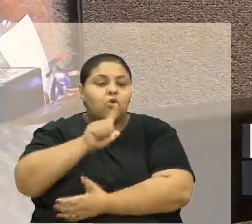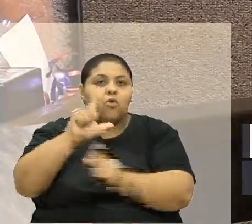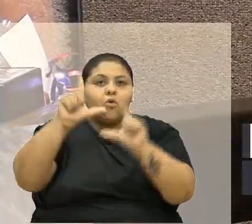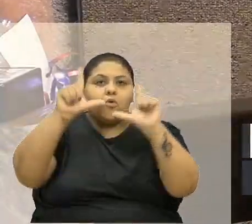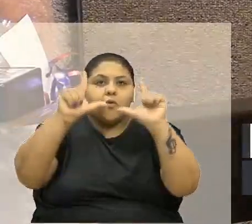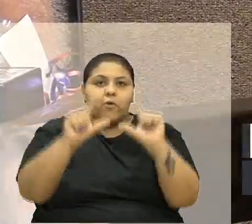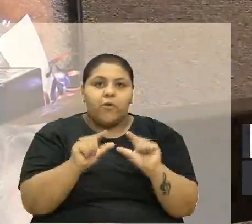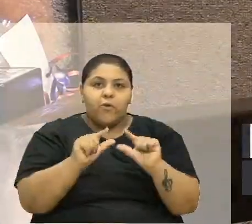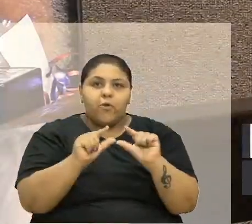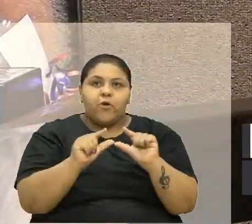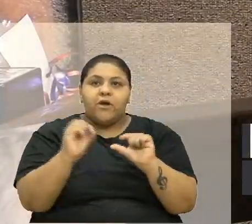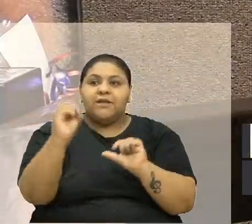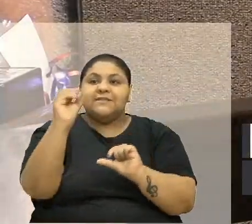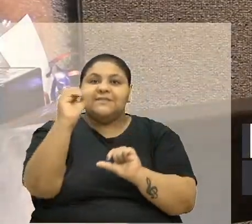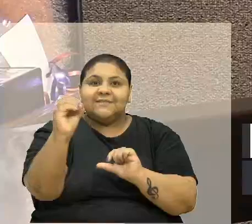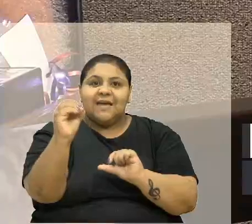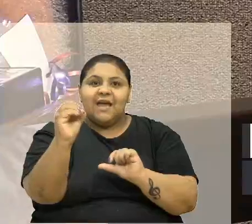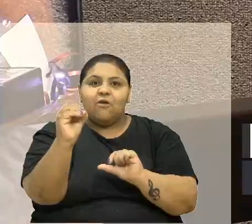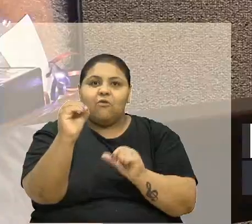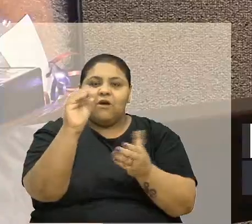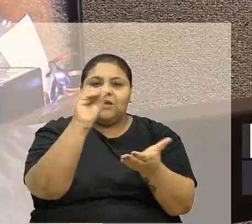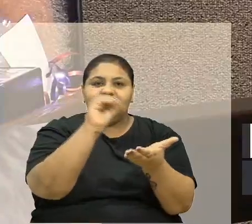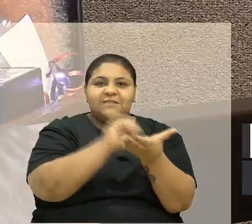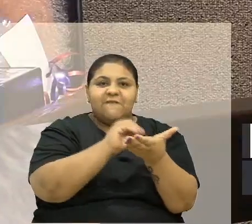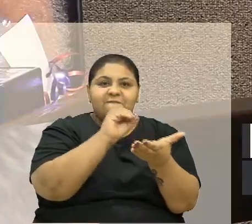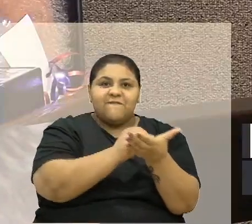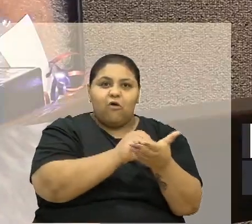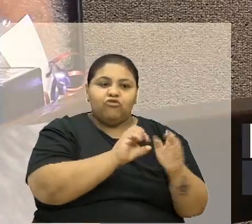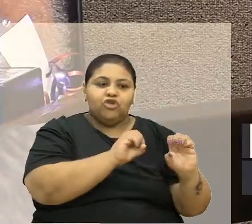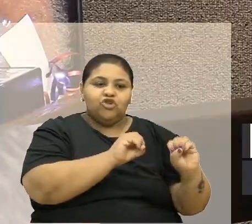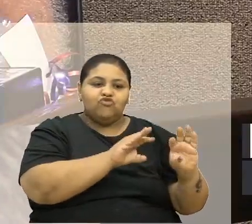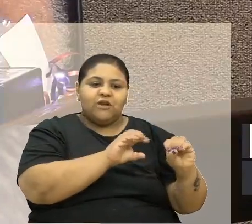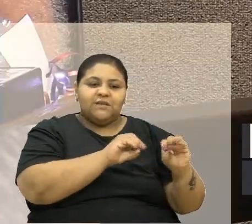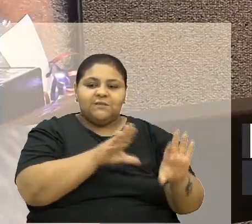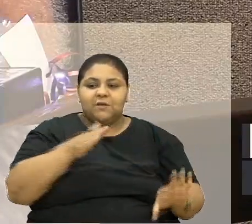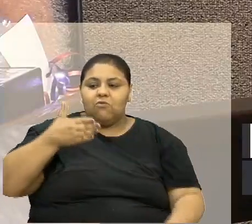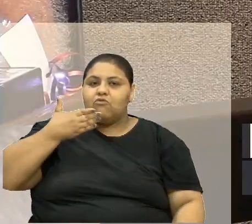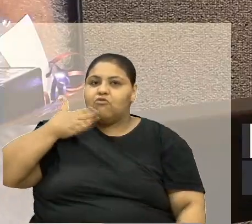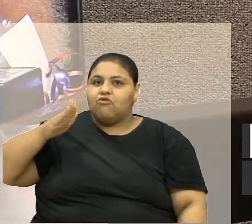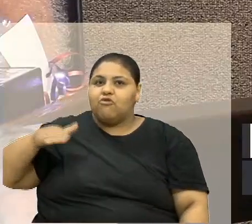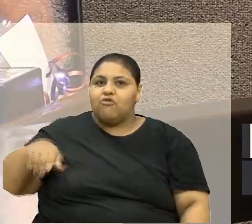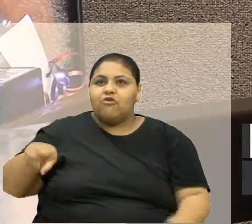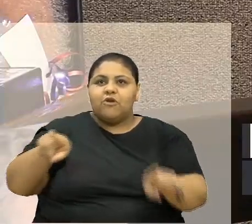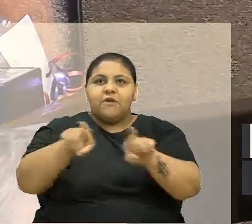reduzir a zero esse déficit de educação infantil e também de ensino